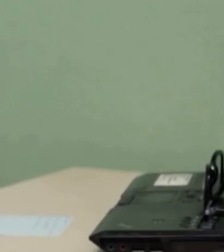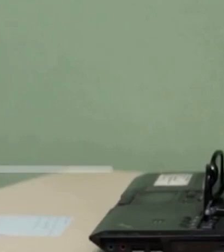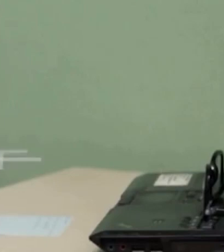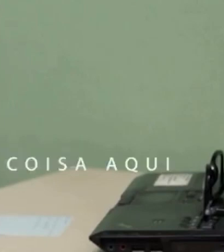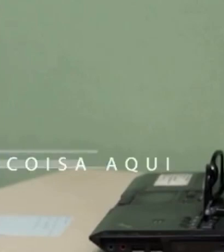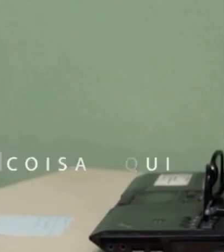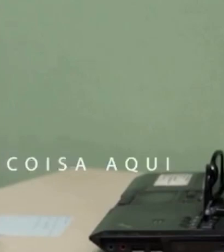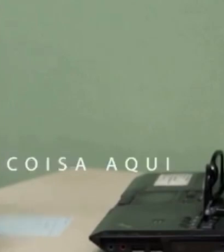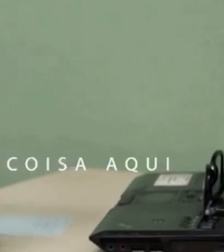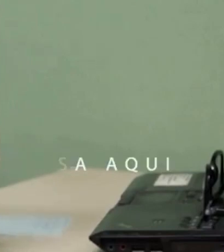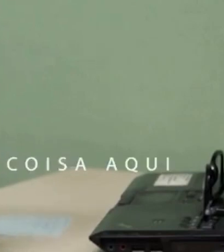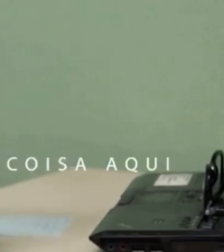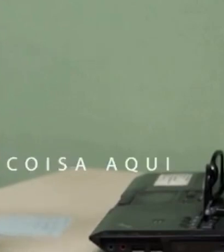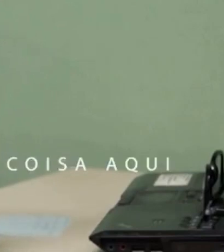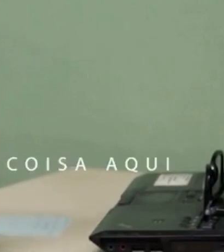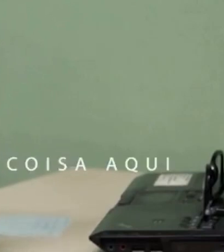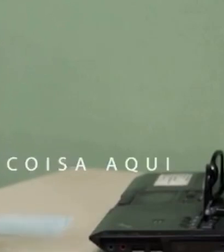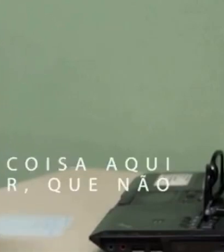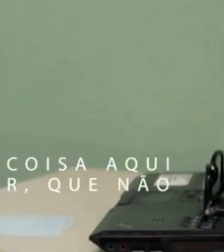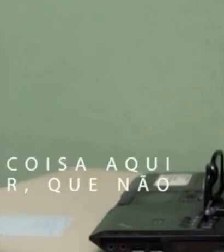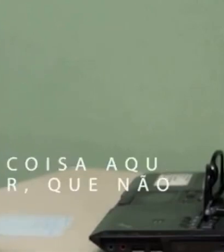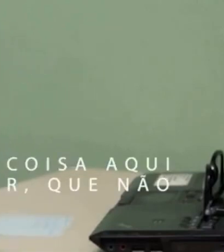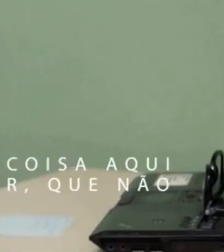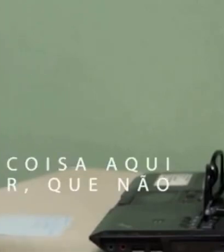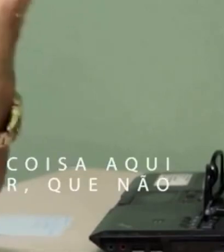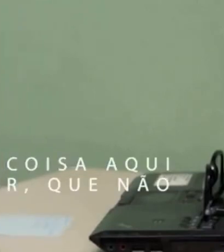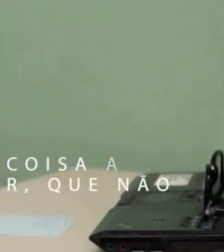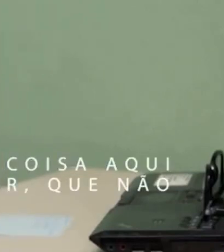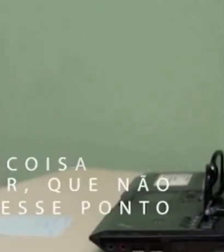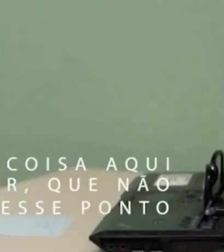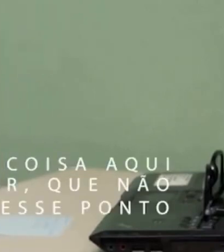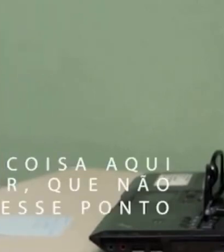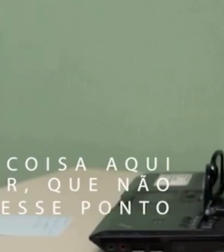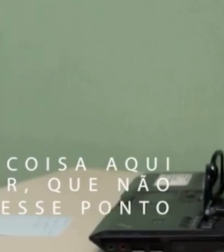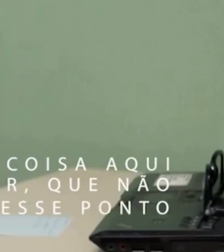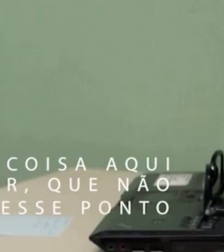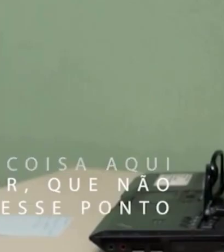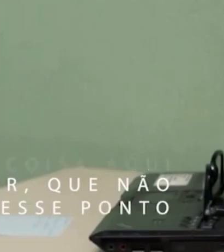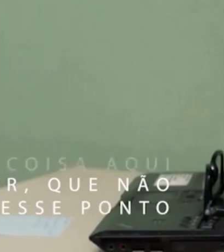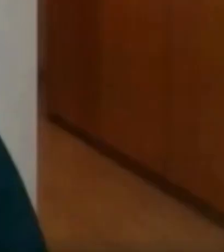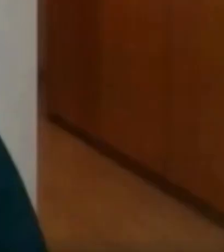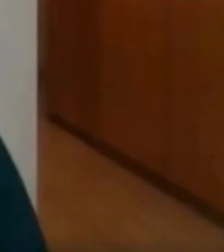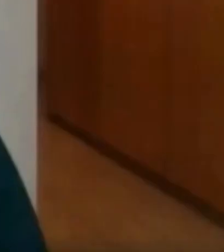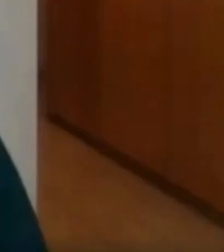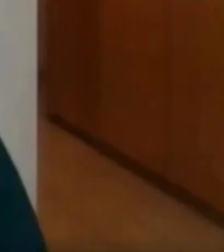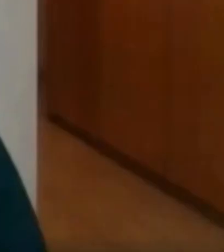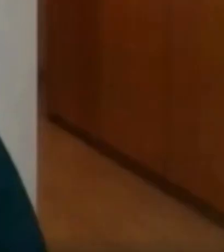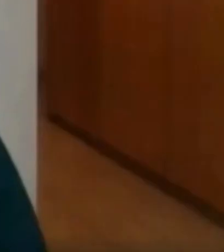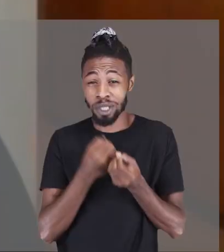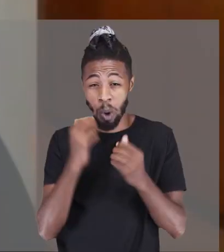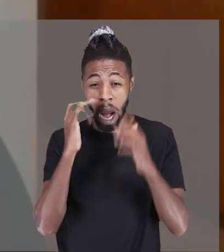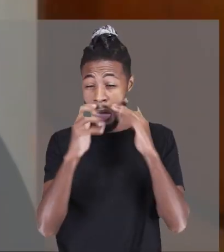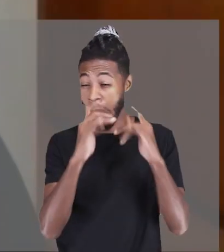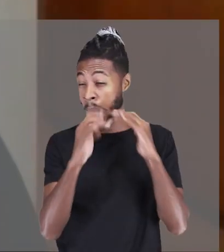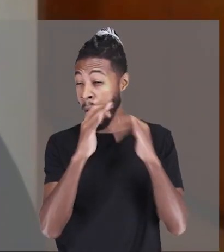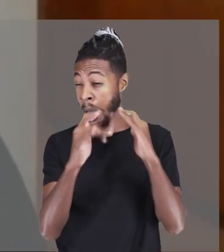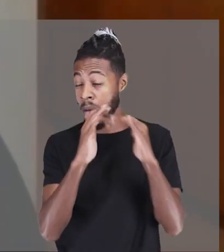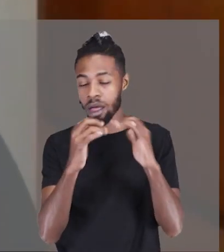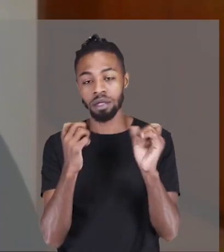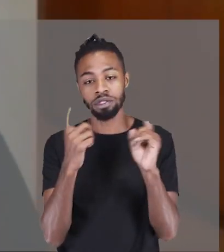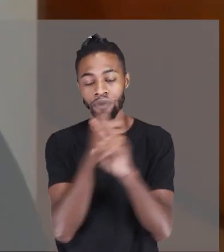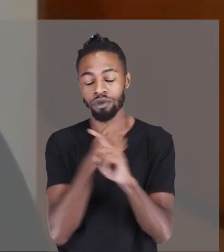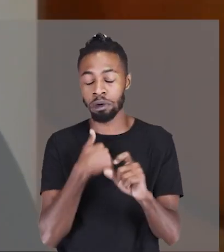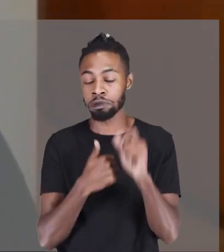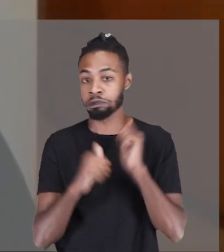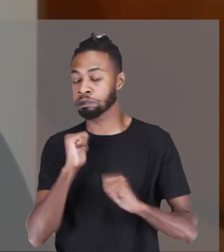sim. Mas ele tem tanta coisa aqui na cabeça para viver que não dá tempo de chegar nesse ponto. Tudo isso torna este